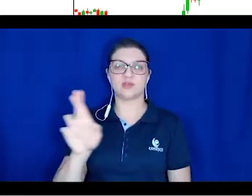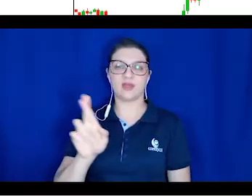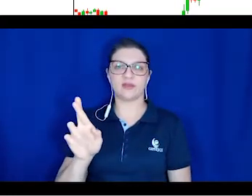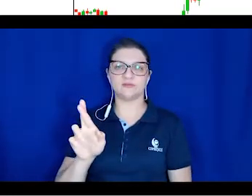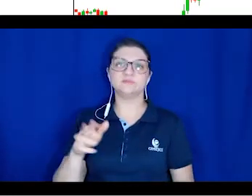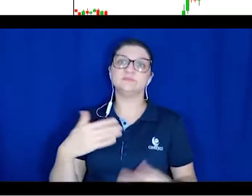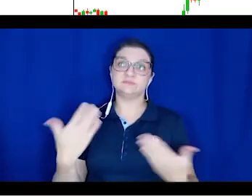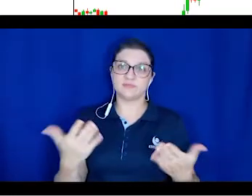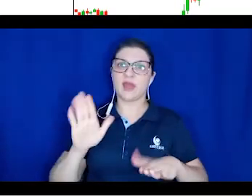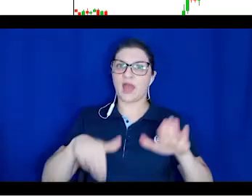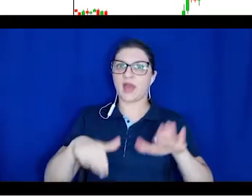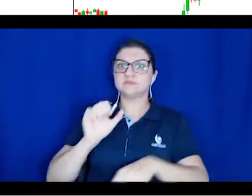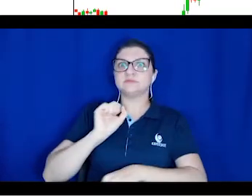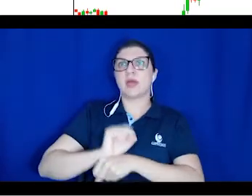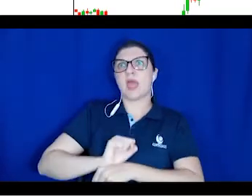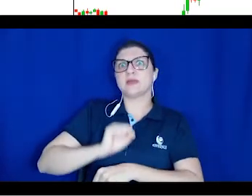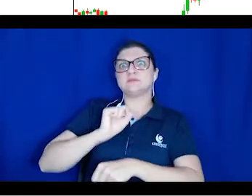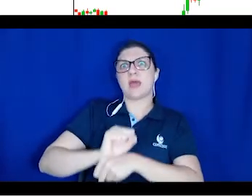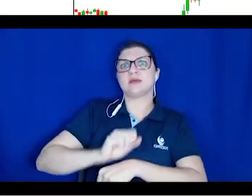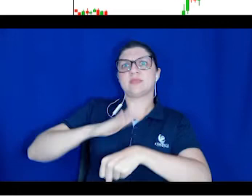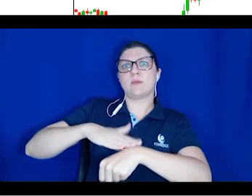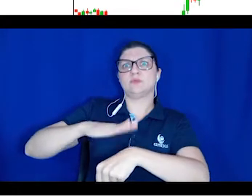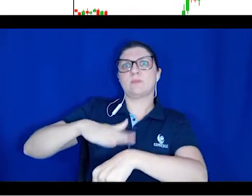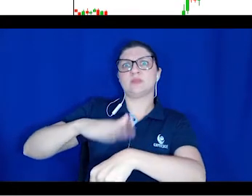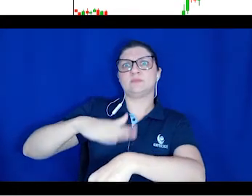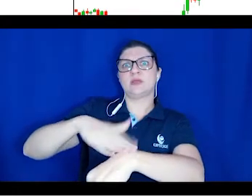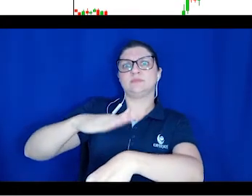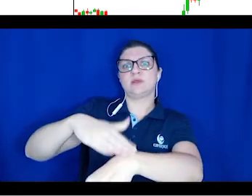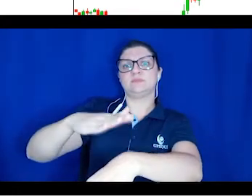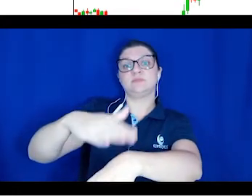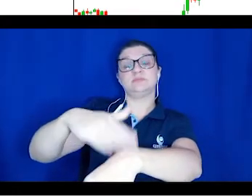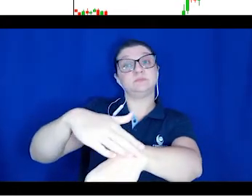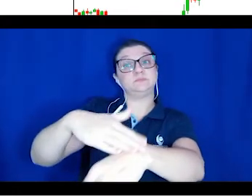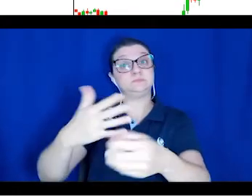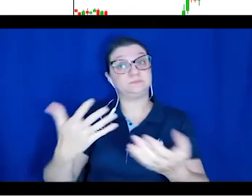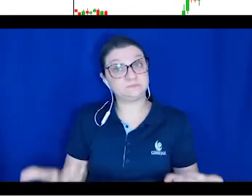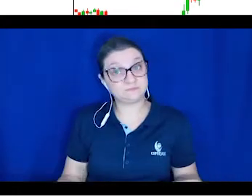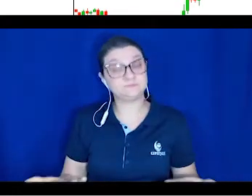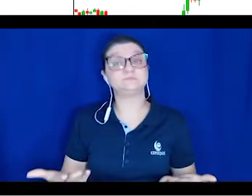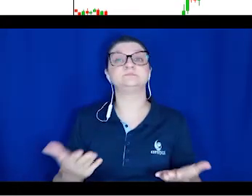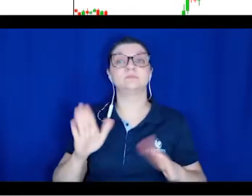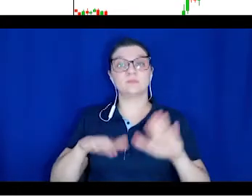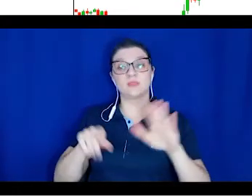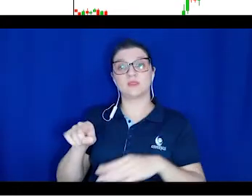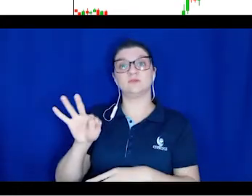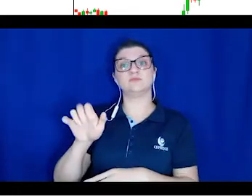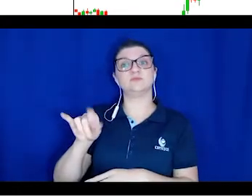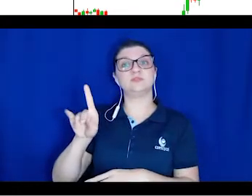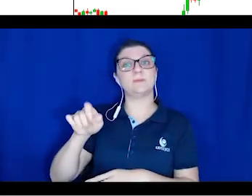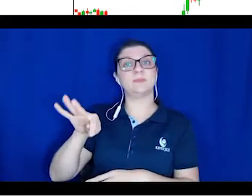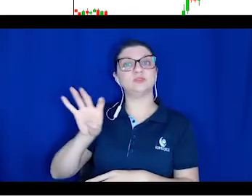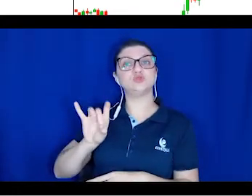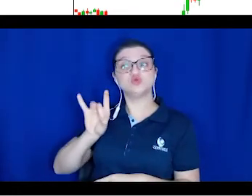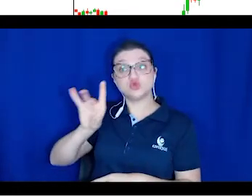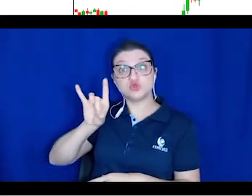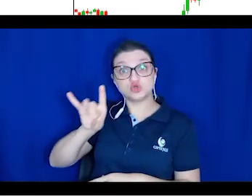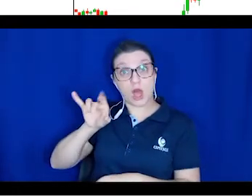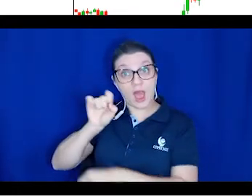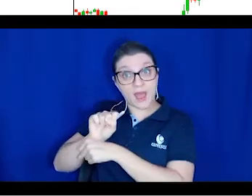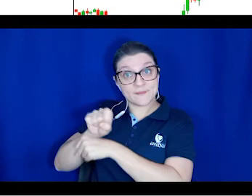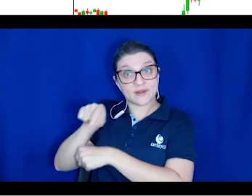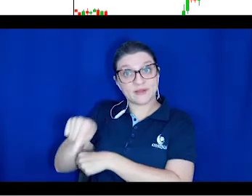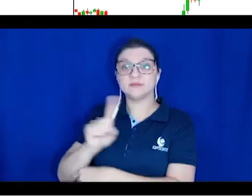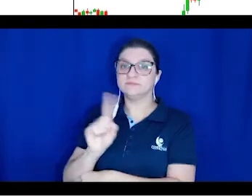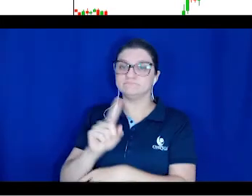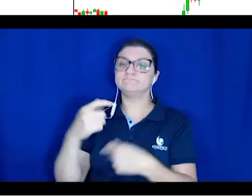ficar esperando para o longo prazo, indo só pelos fundamentos, ainda mais se os fundamentos representam coisas ruins, né? Mas só fundamento. Nós temos que tomar e